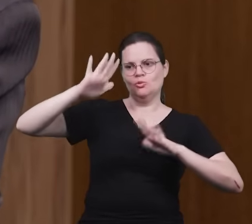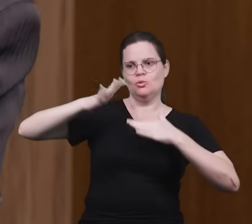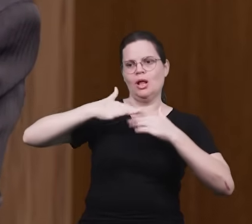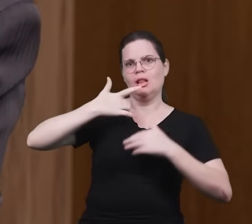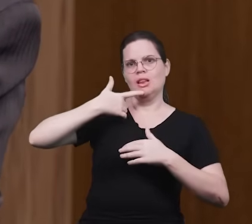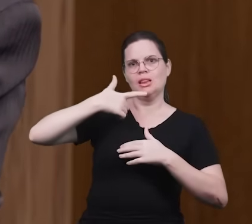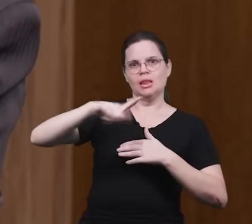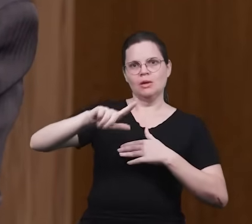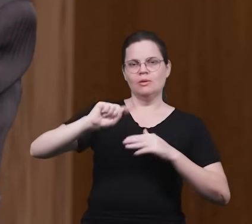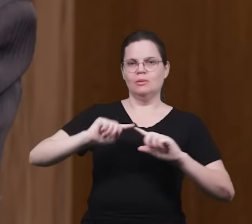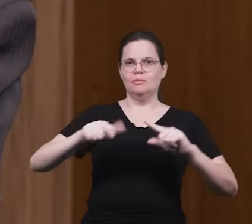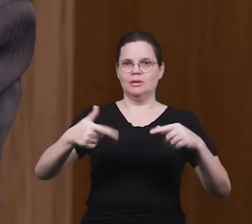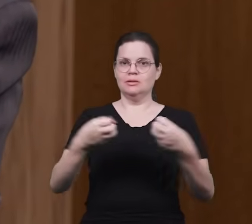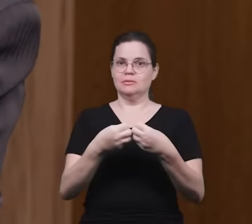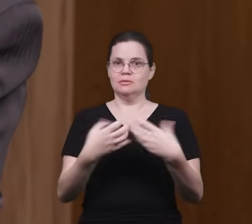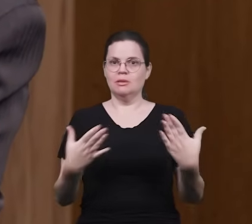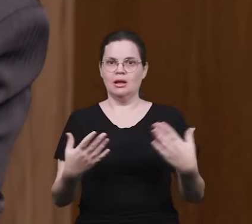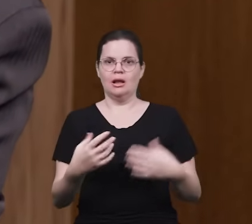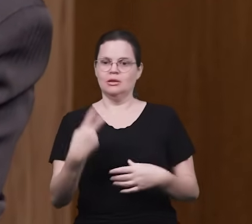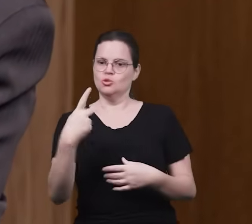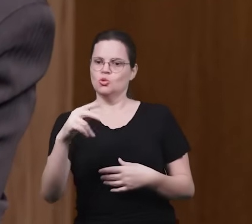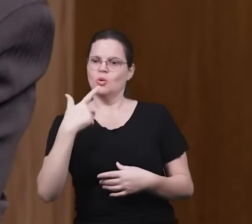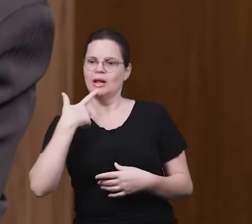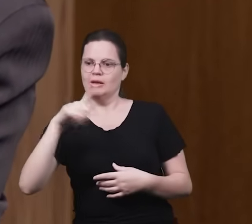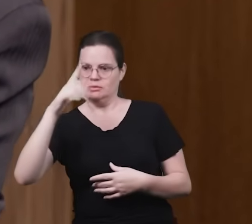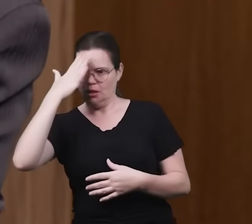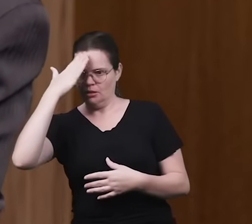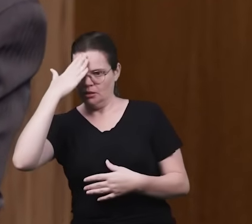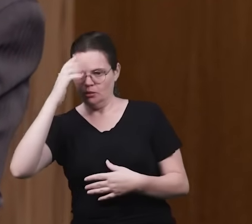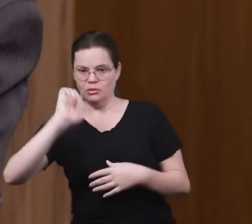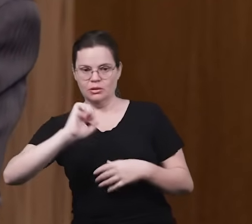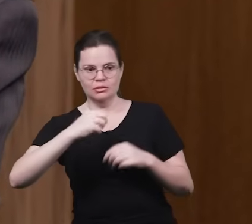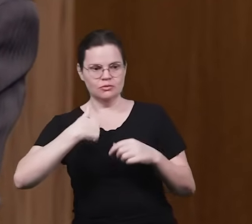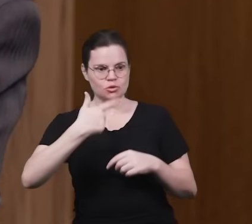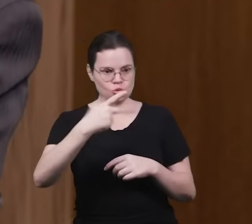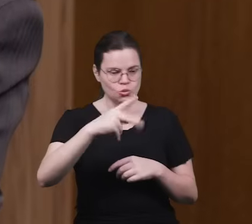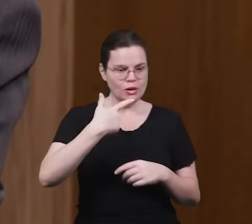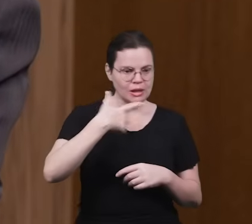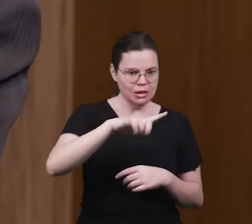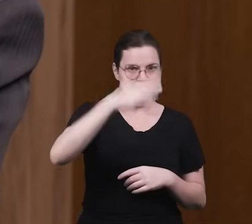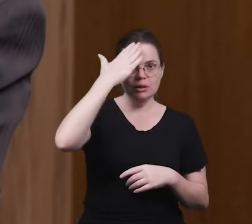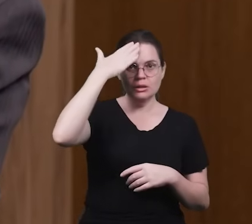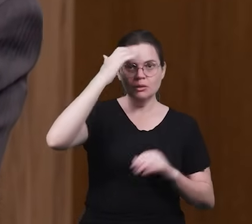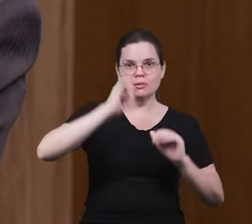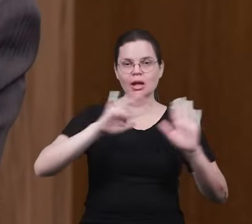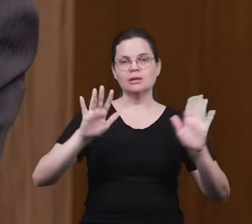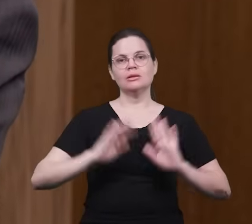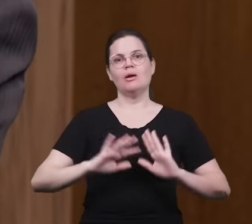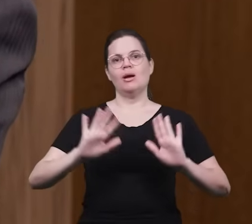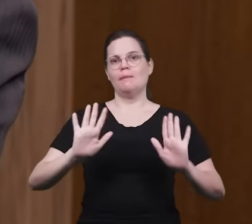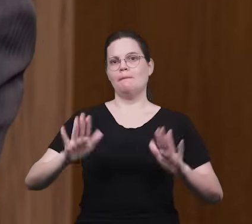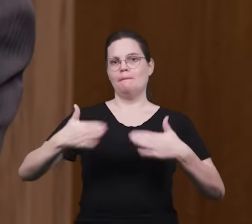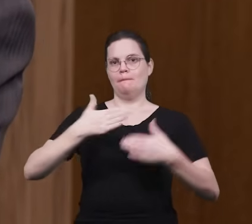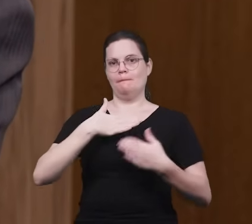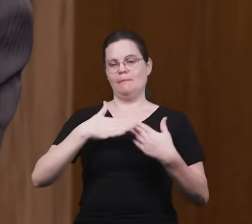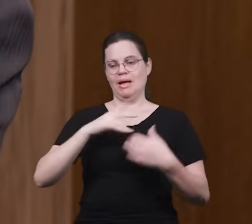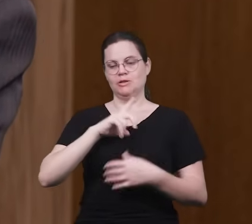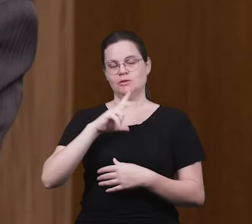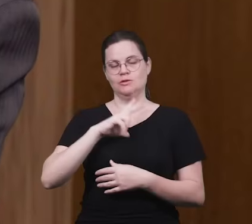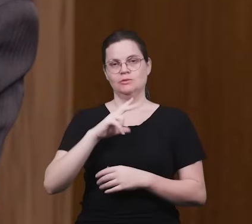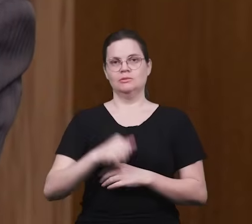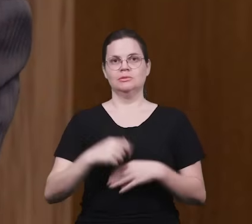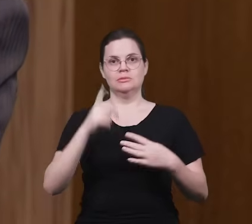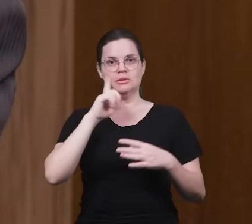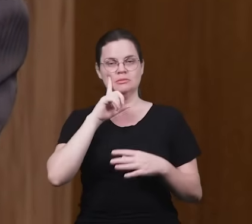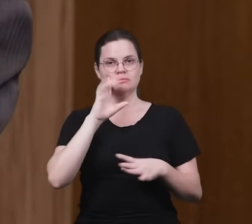né, da graça, do poder do Espírito Santo, e como realmente o Espírito Santo ele é o agente de união, né,